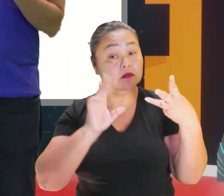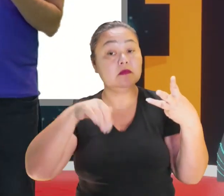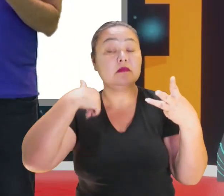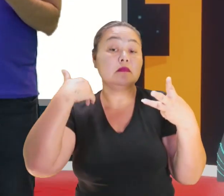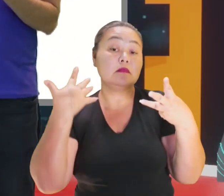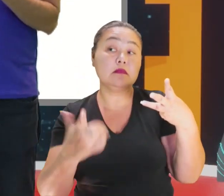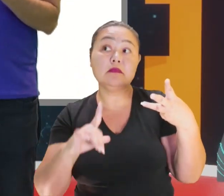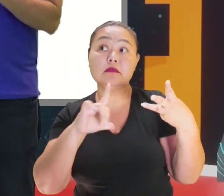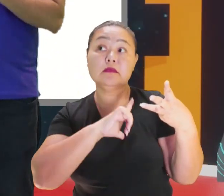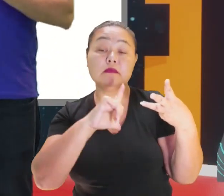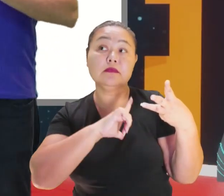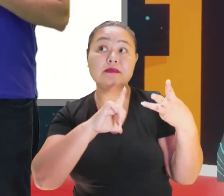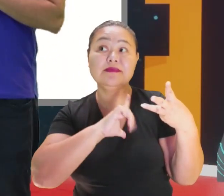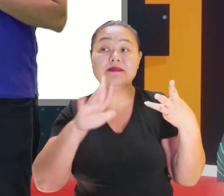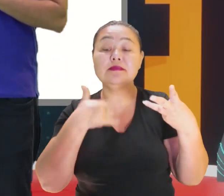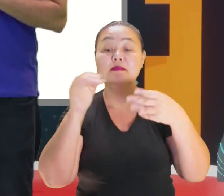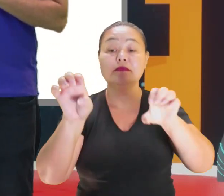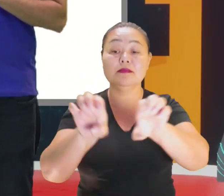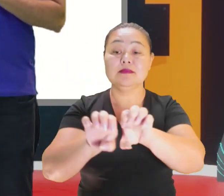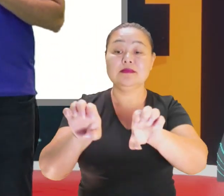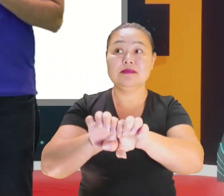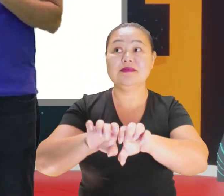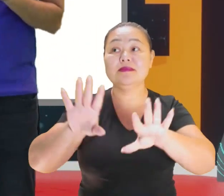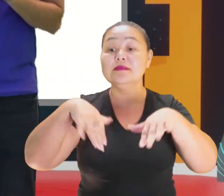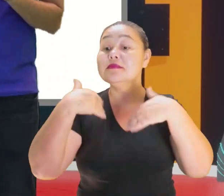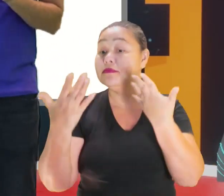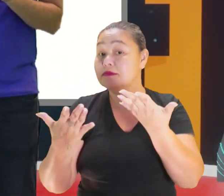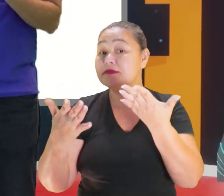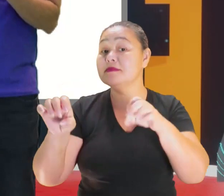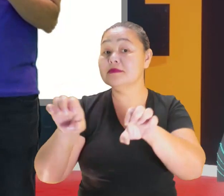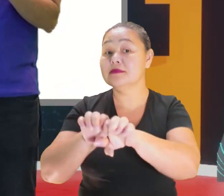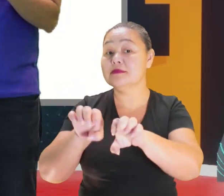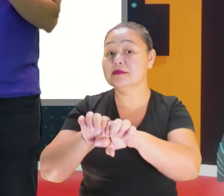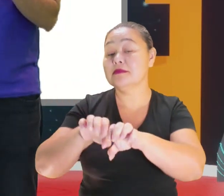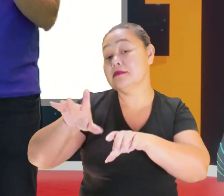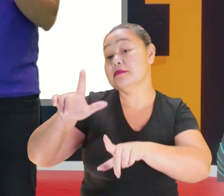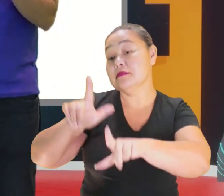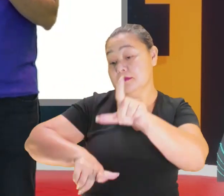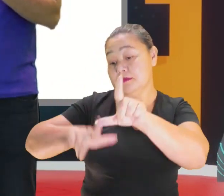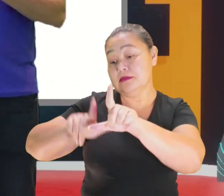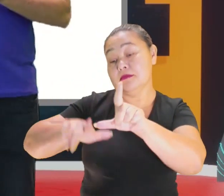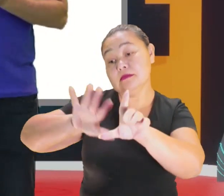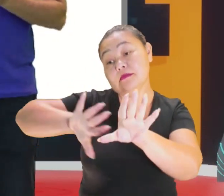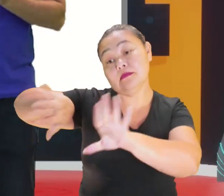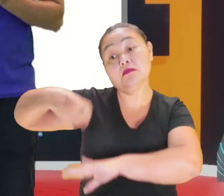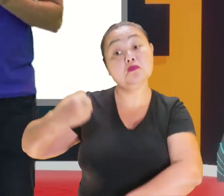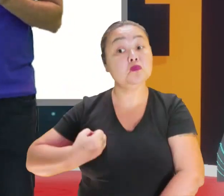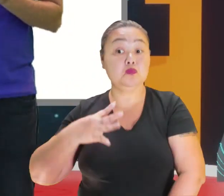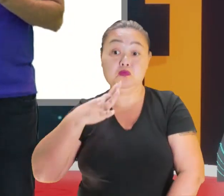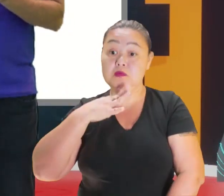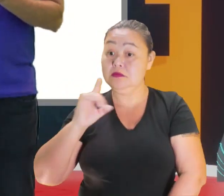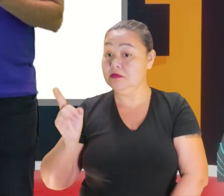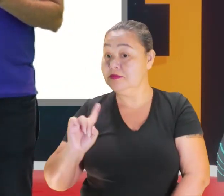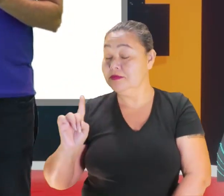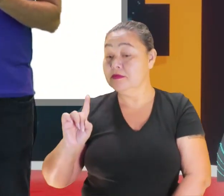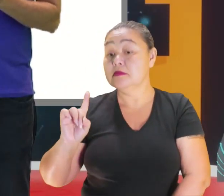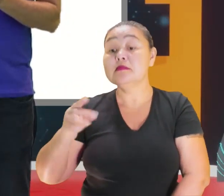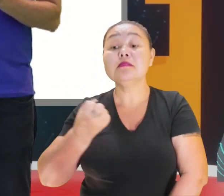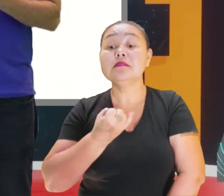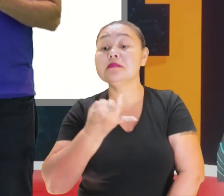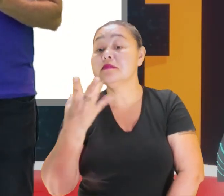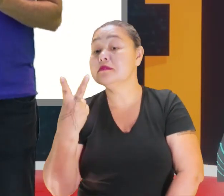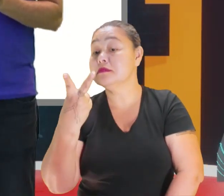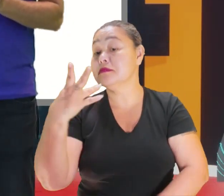quando eu tenho, por exemplo, uma equação. Sim. Numa equação, a letra é um valor desconhecido. Ah, quanto que